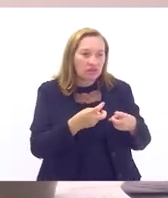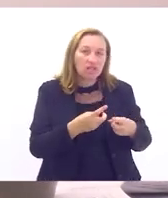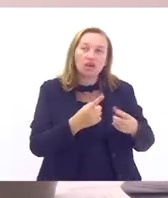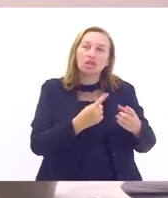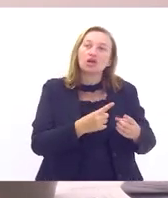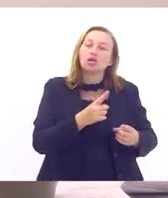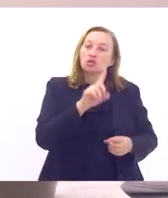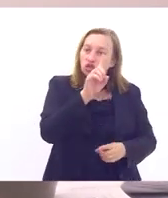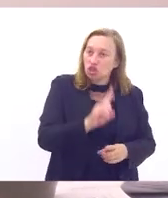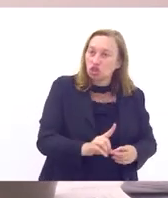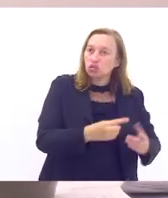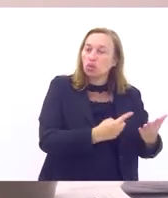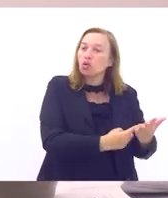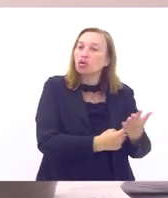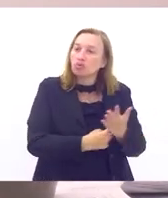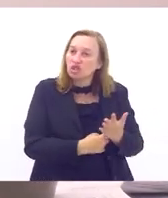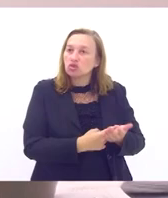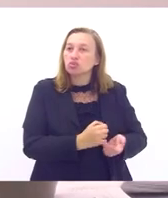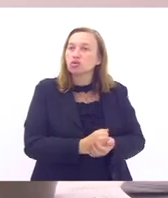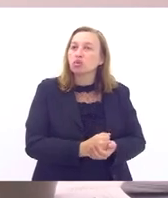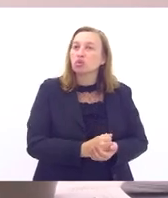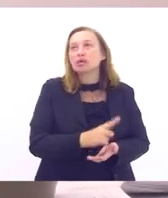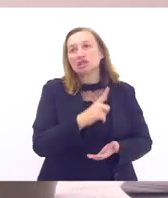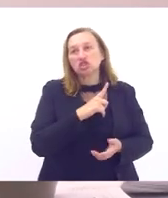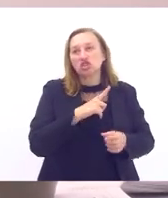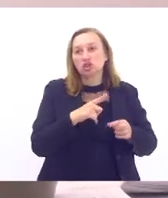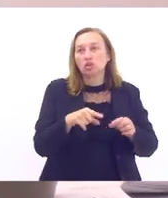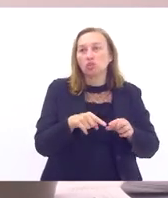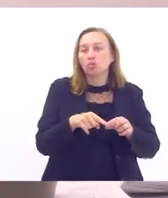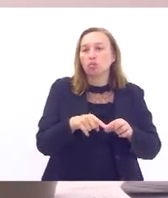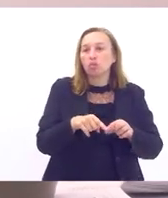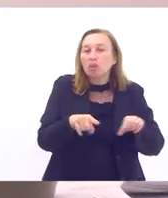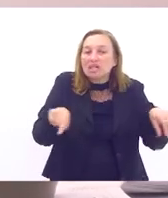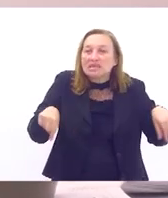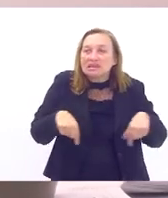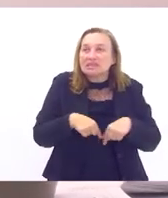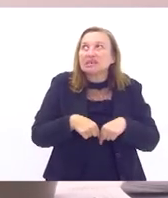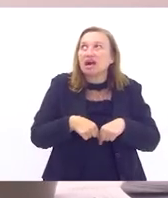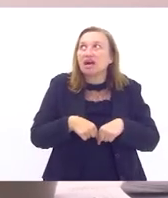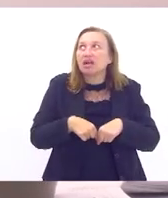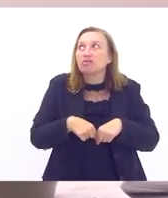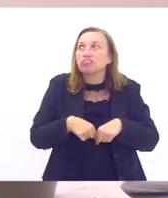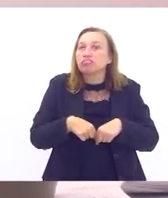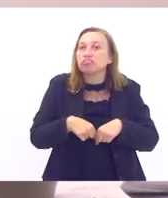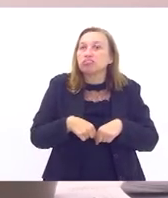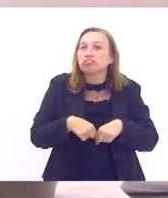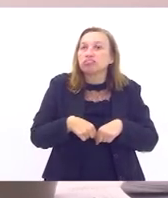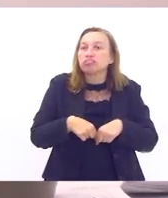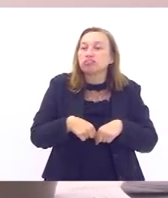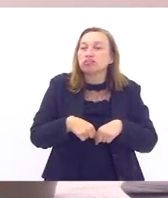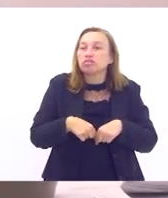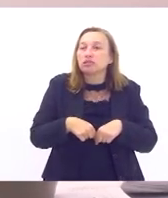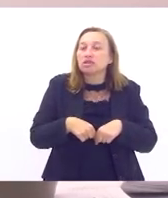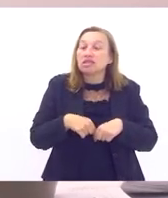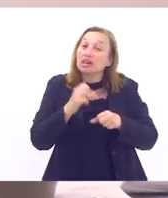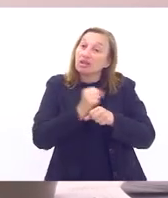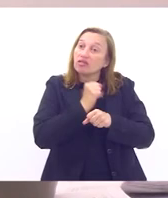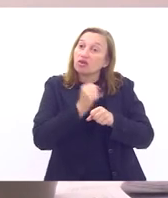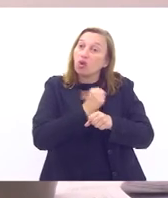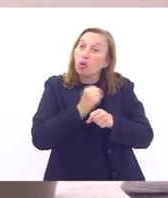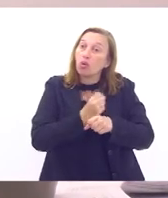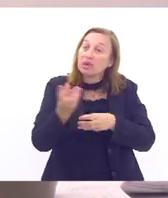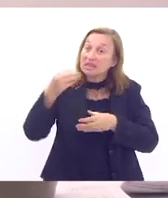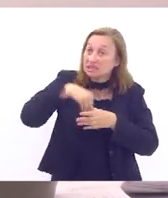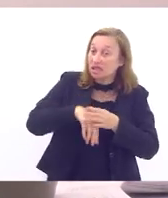que me mostrou, de fato, que existia uma sala no reboco, em obra, e lá